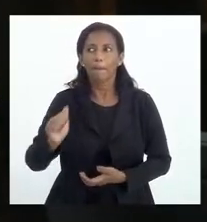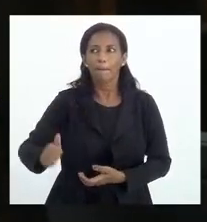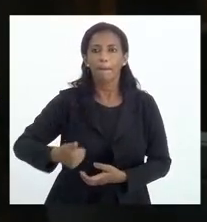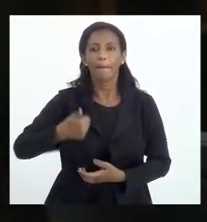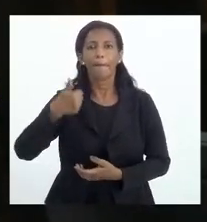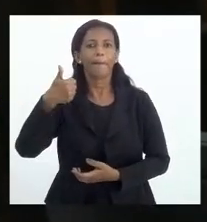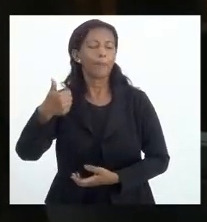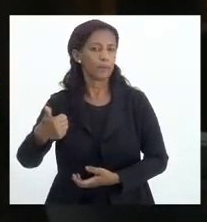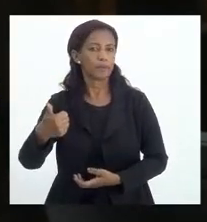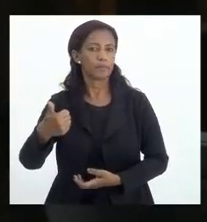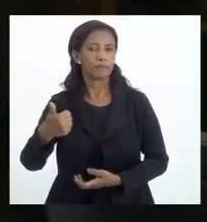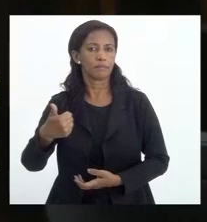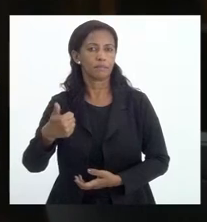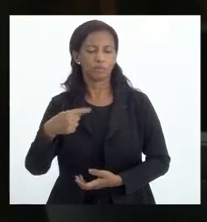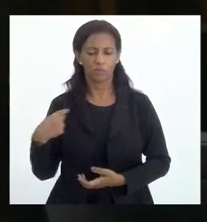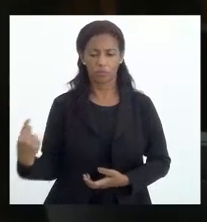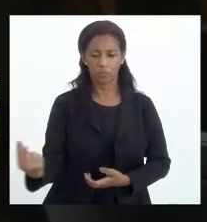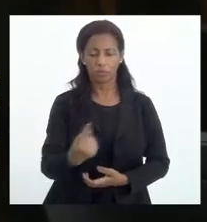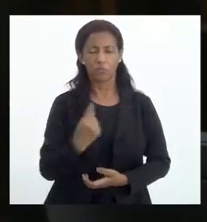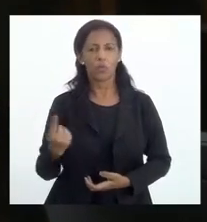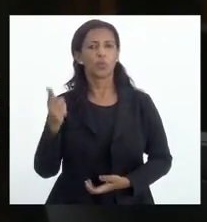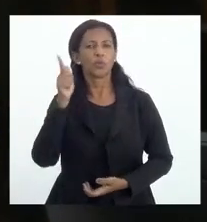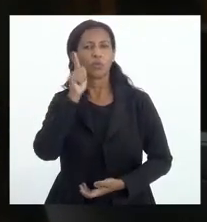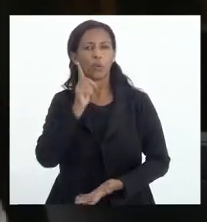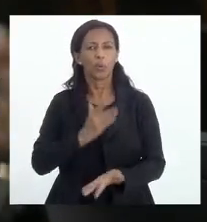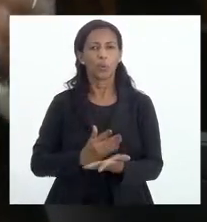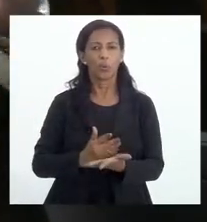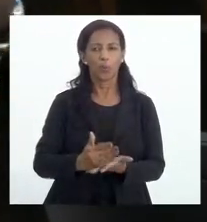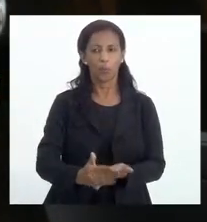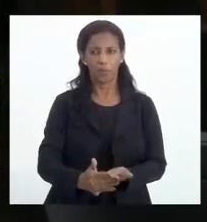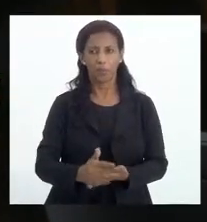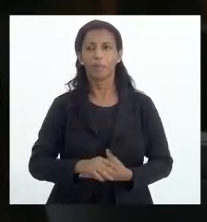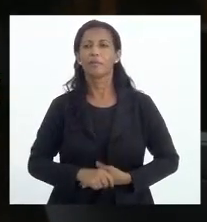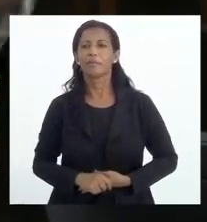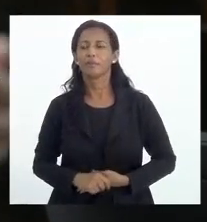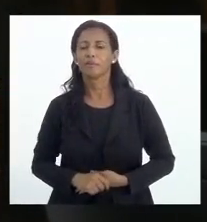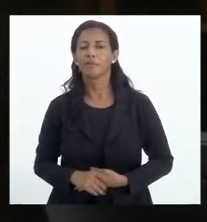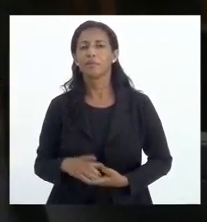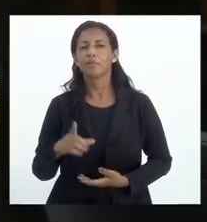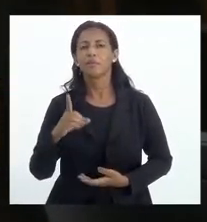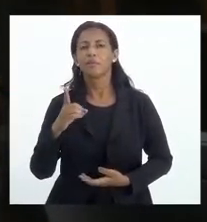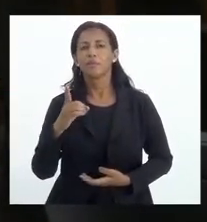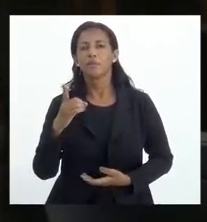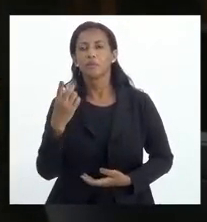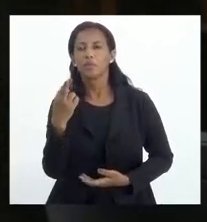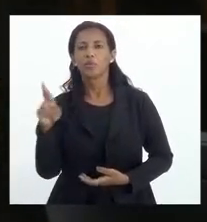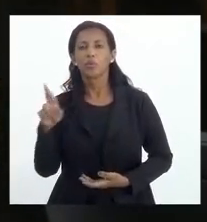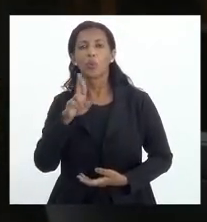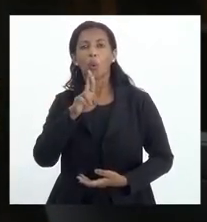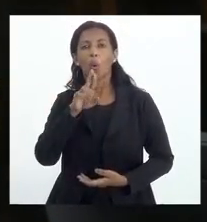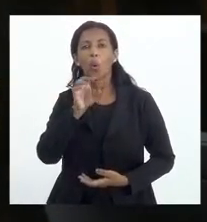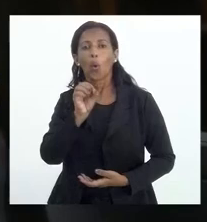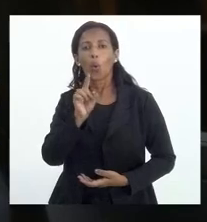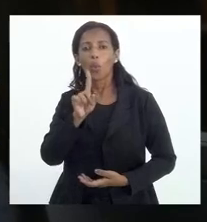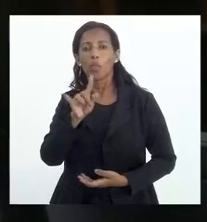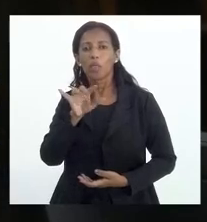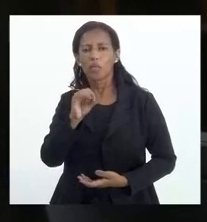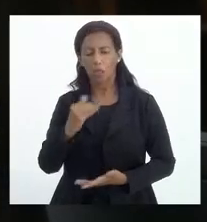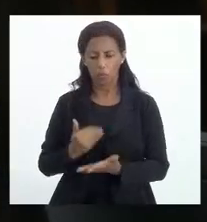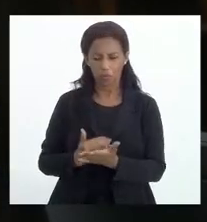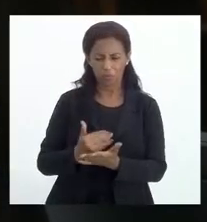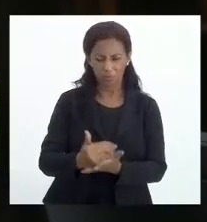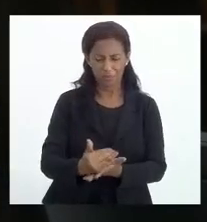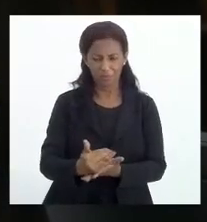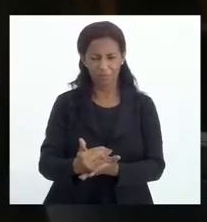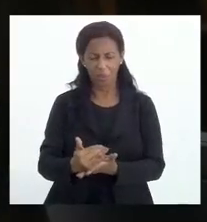positivo. Nós conseguimos, no início, né, doutor Rodrigo, no nosso início, nós tivemos